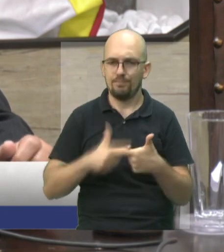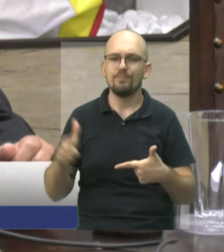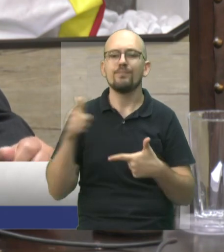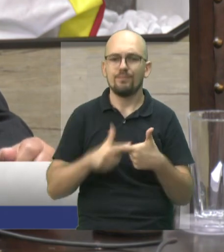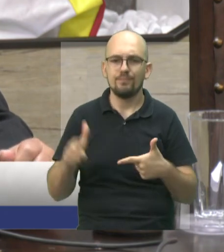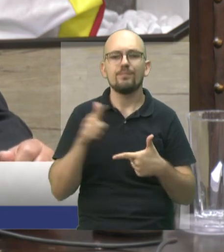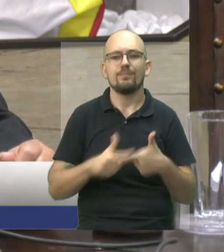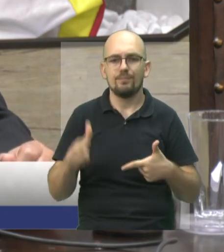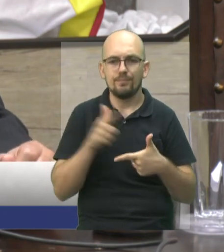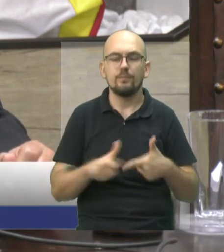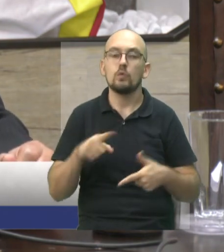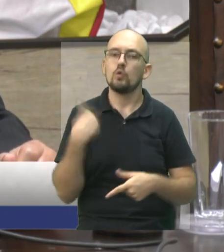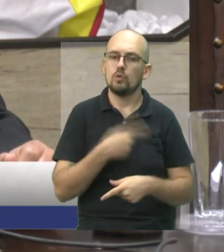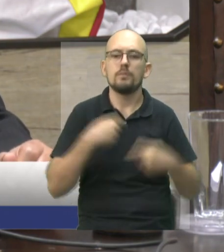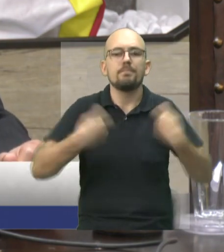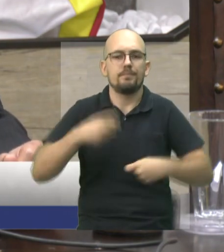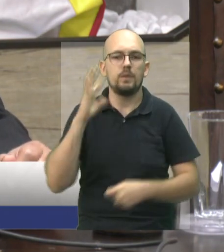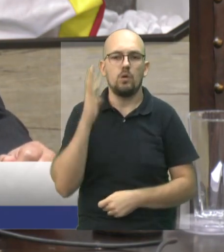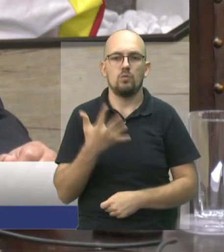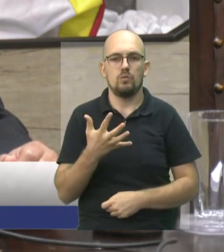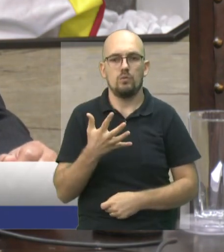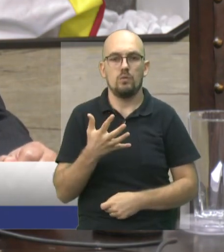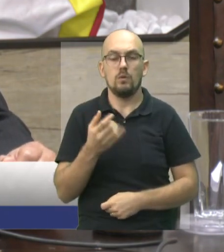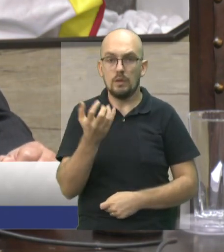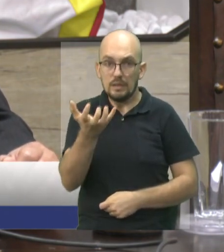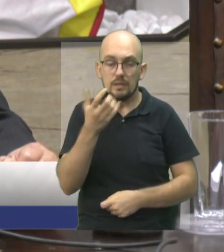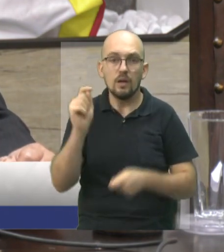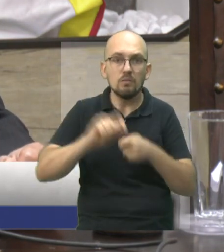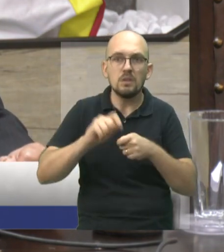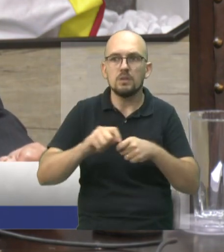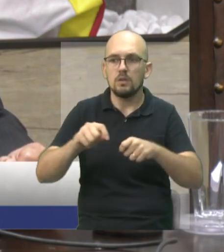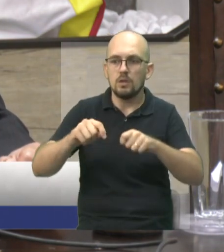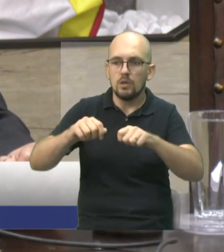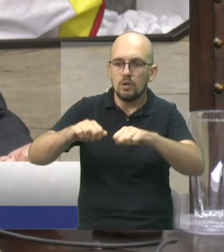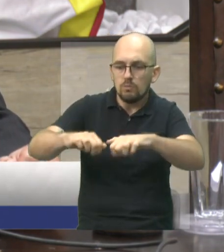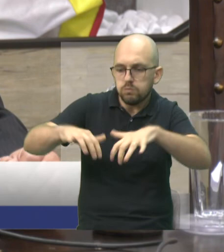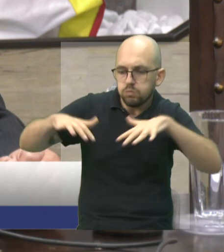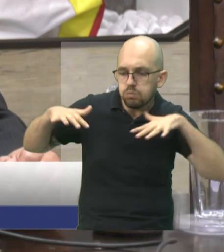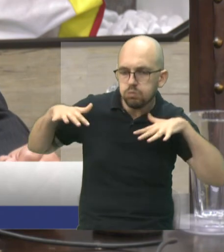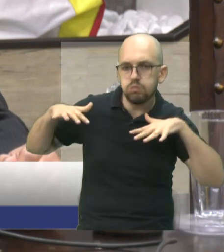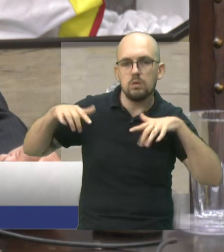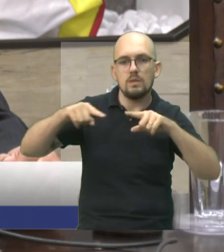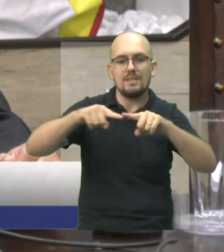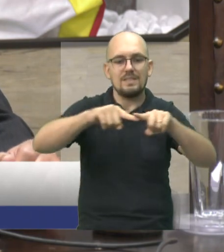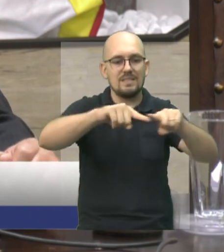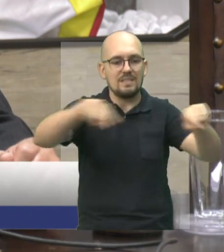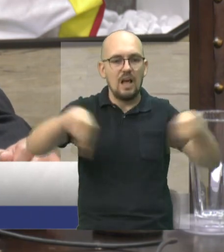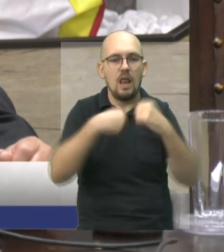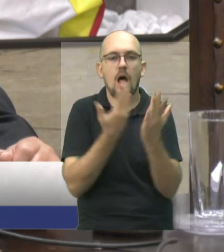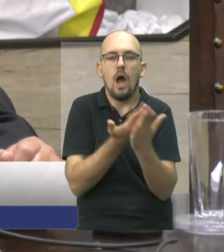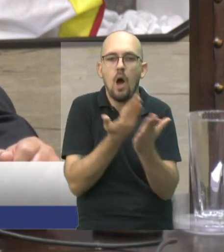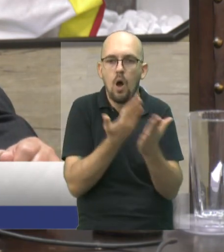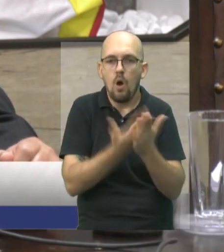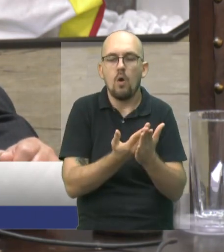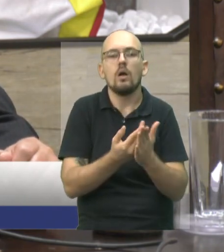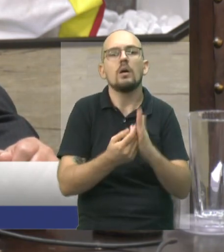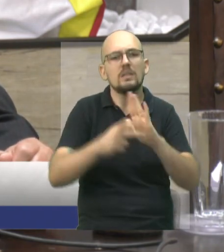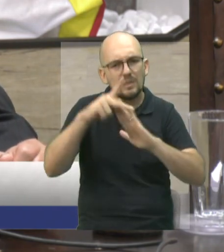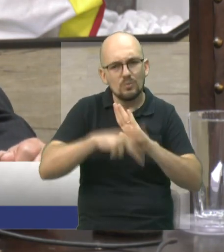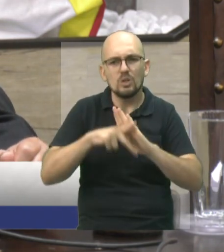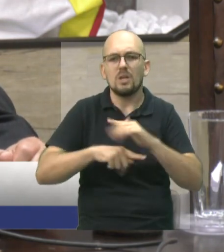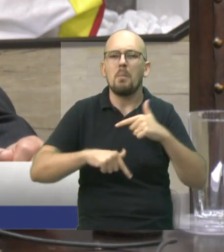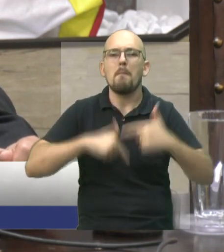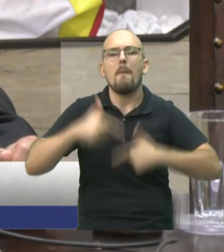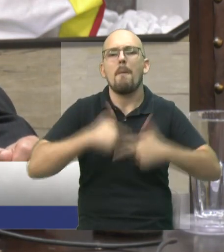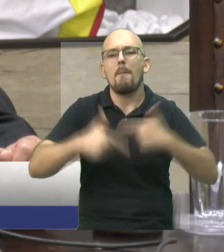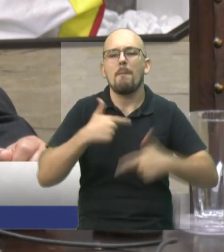Nós precisamos dar um jeito, se você quer fazer um anfiteatro, uma sala de aula aqui, que esse projeto seja, não precisa